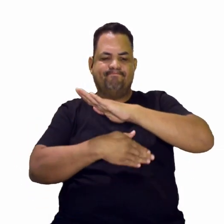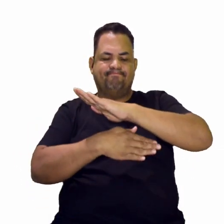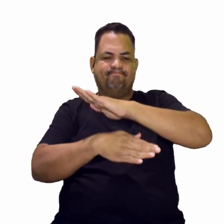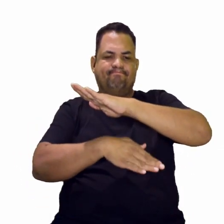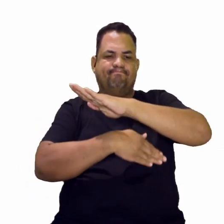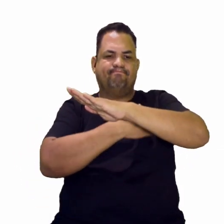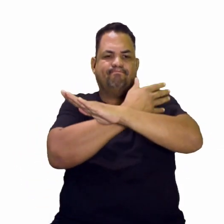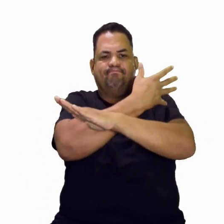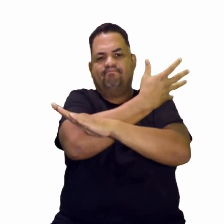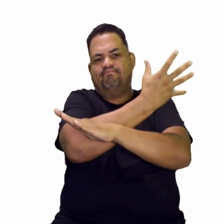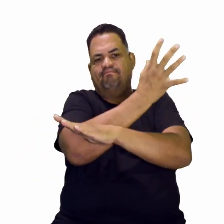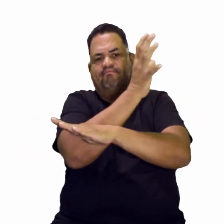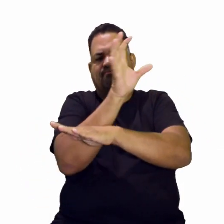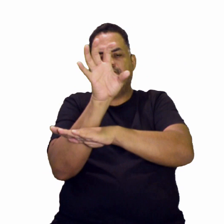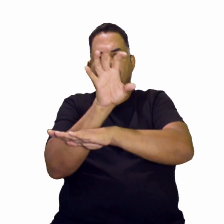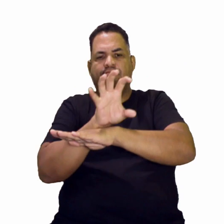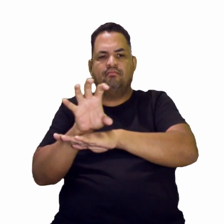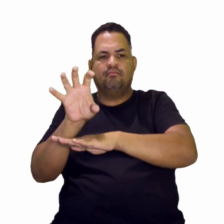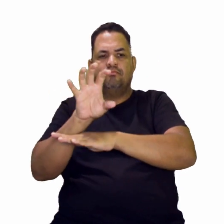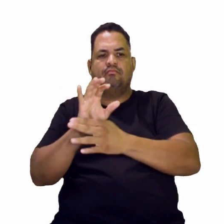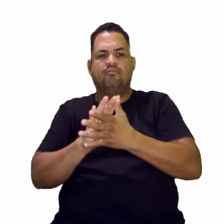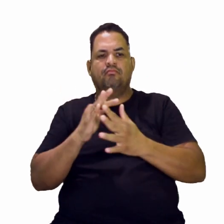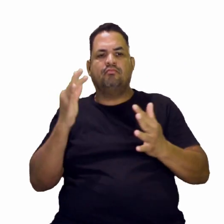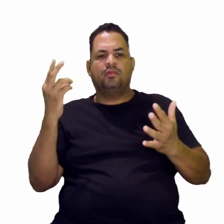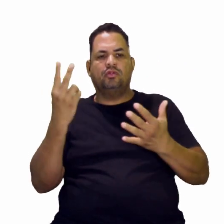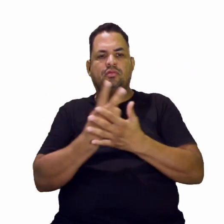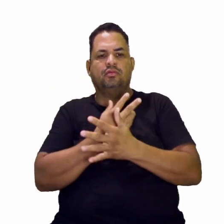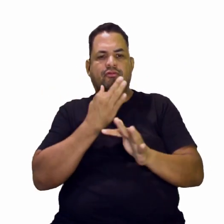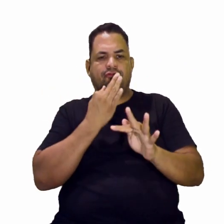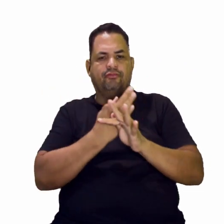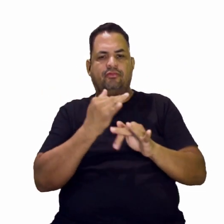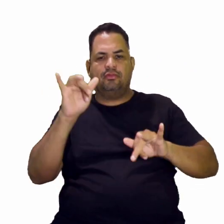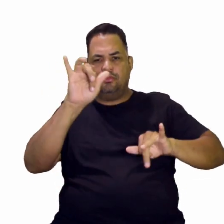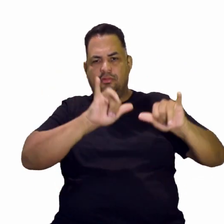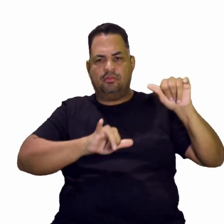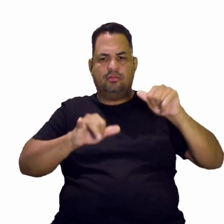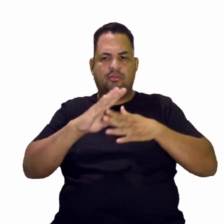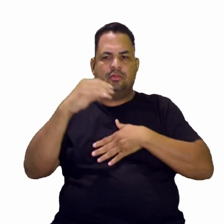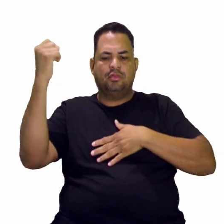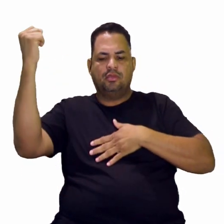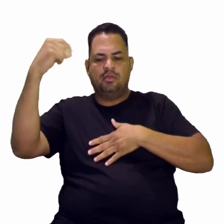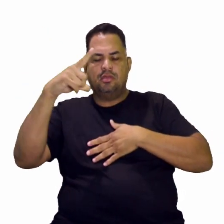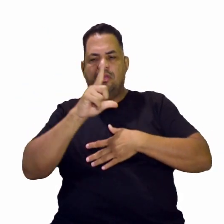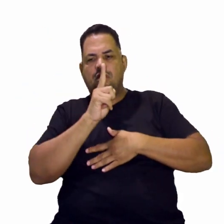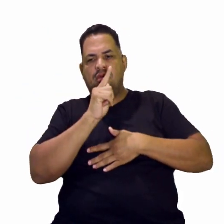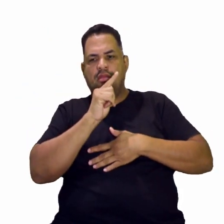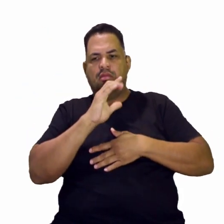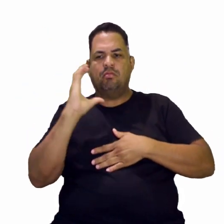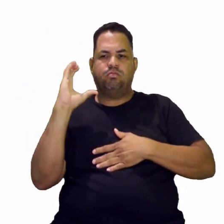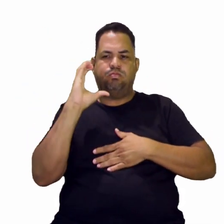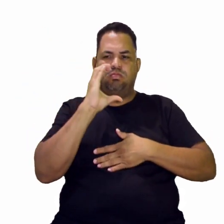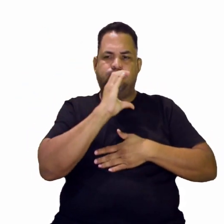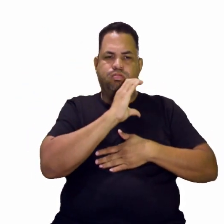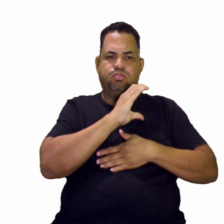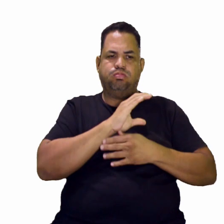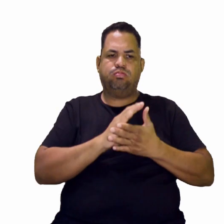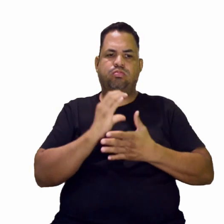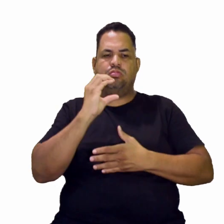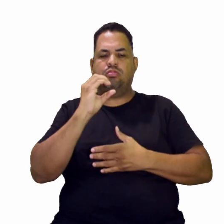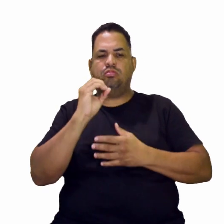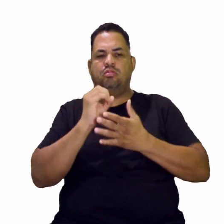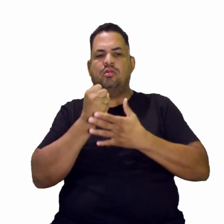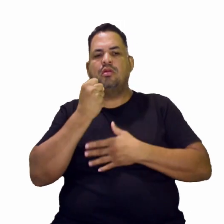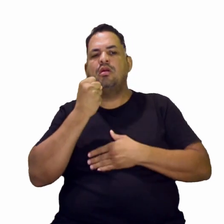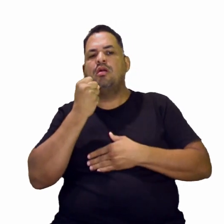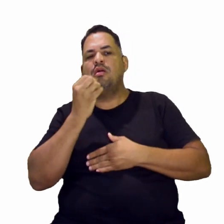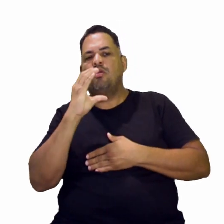ecossistema. Fatores físico-químicos do ambiente, como, por exemplo, luz, água, calor, gás,